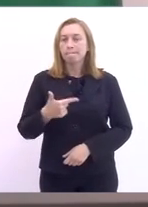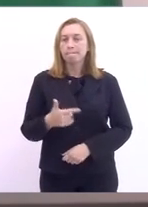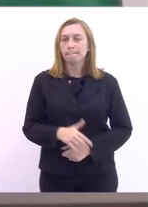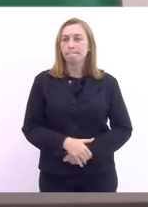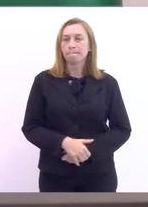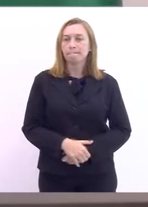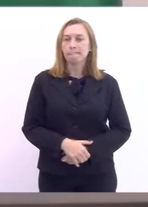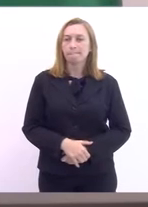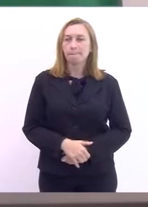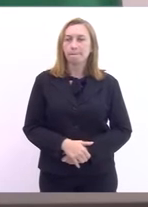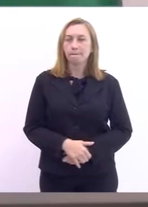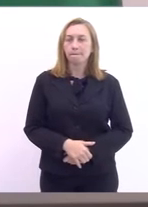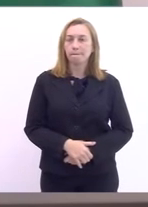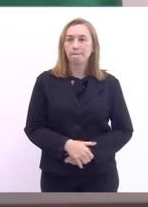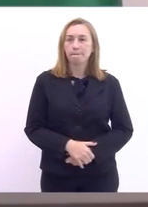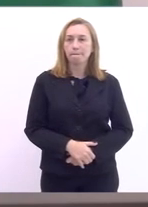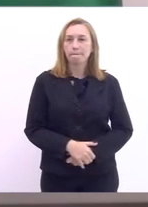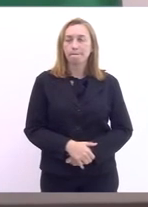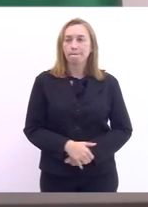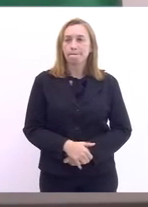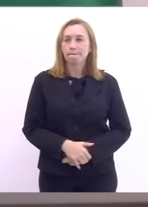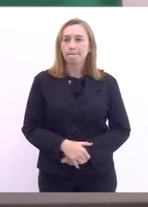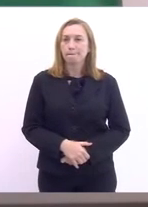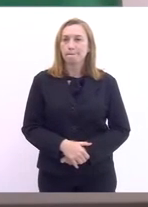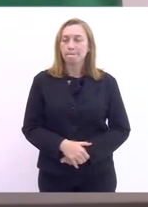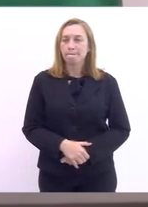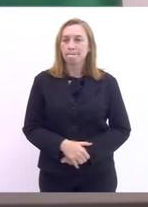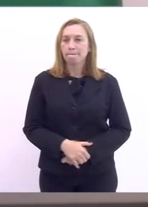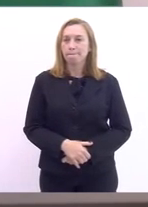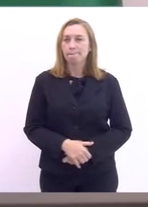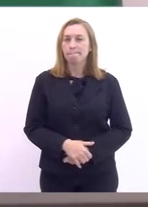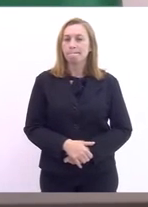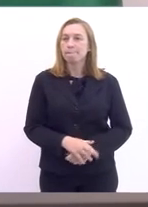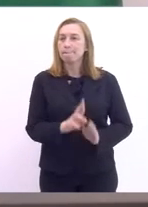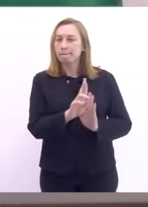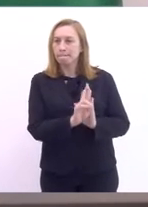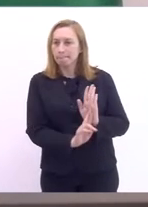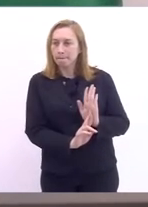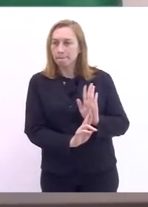questão é que, no relatório